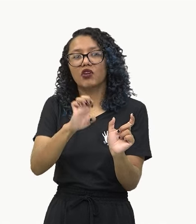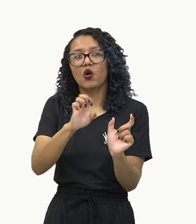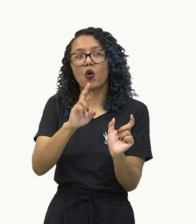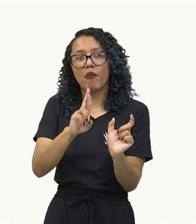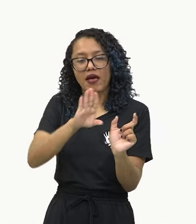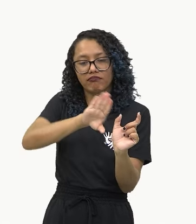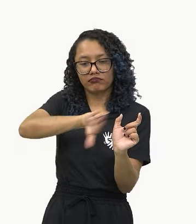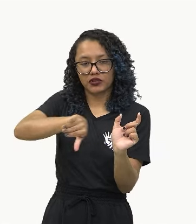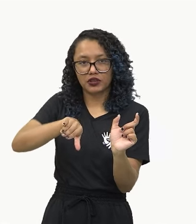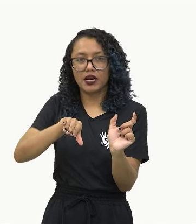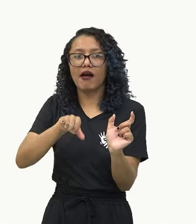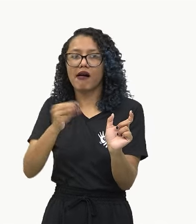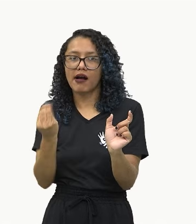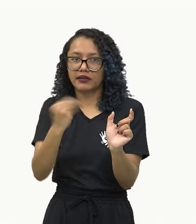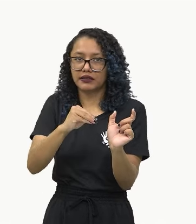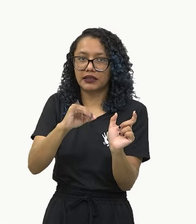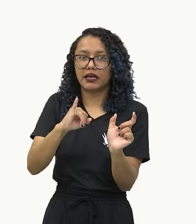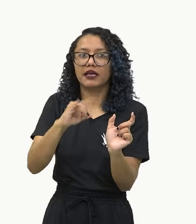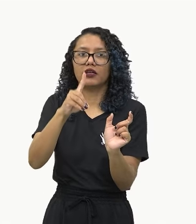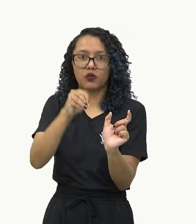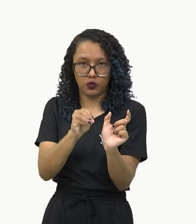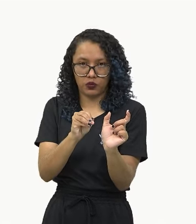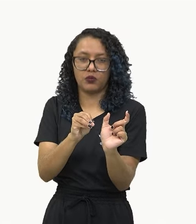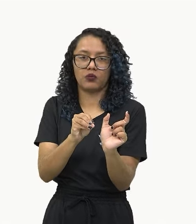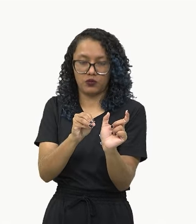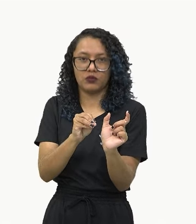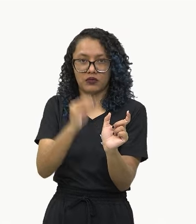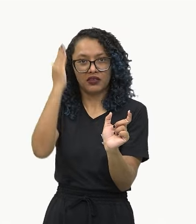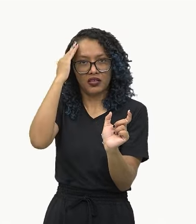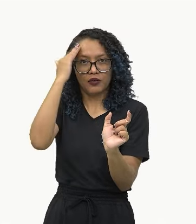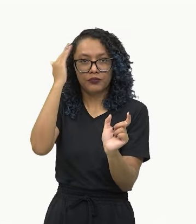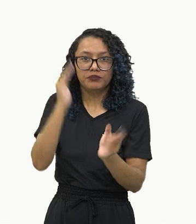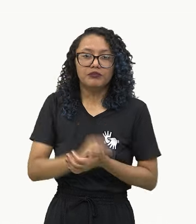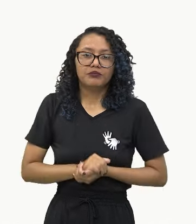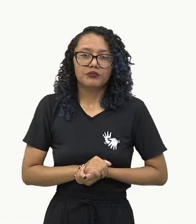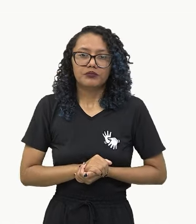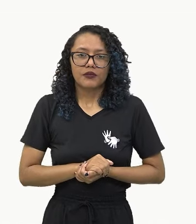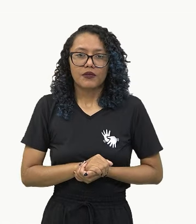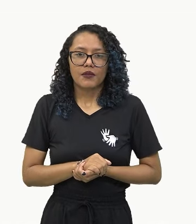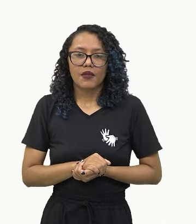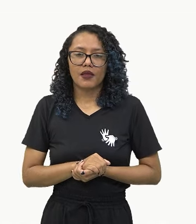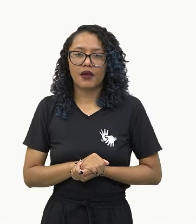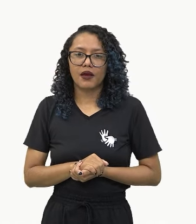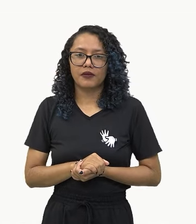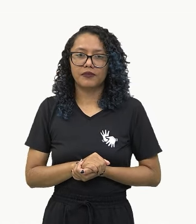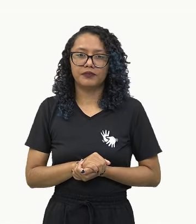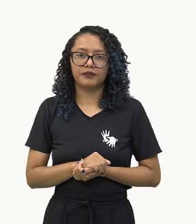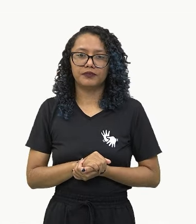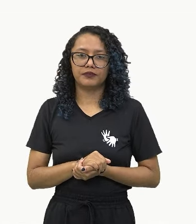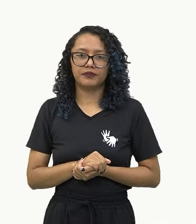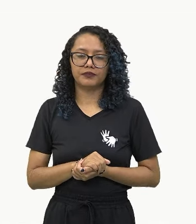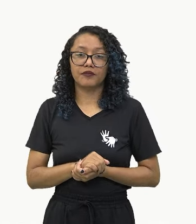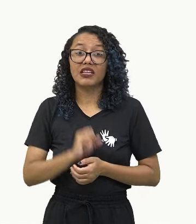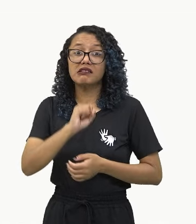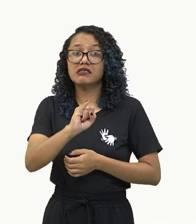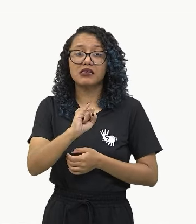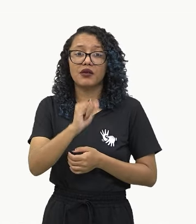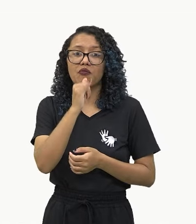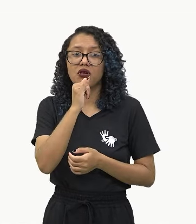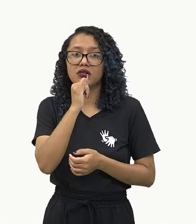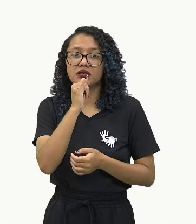comido. Então, o que é interessante da gente observar aqui? Se eu fosse conjugar o verbo